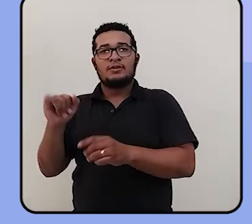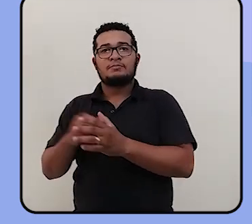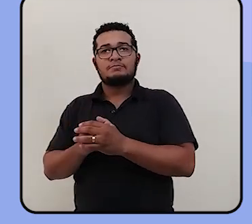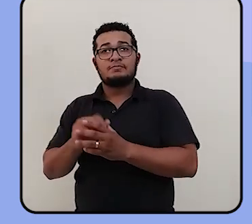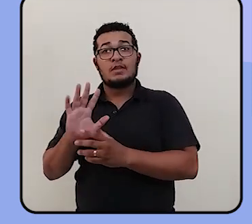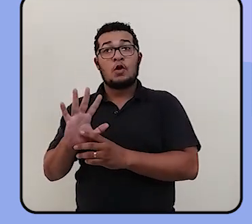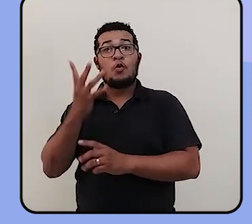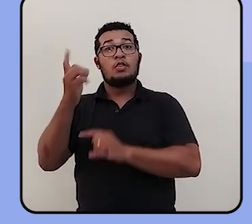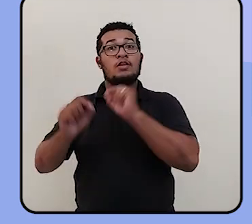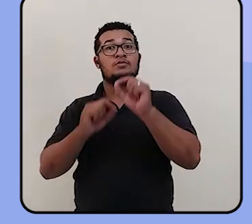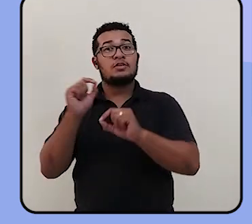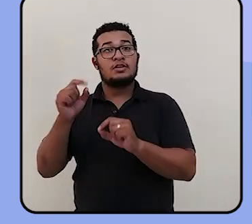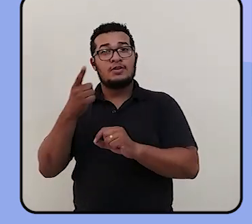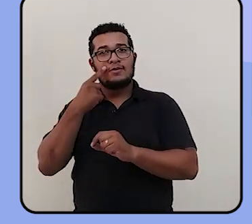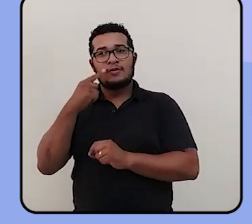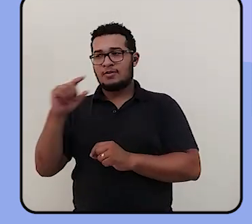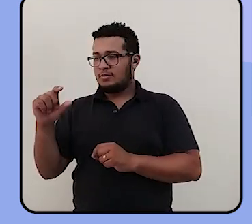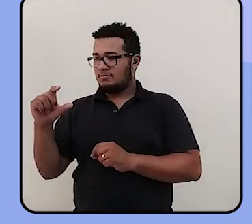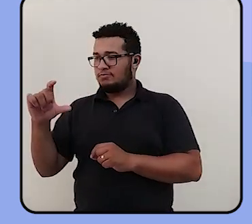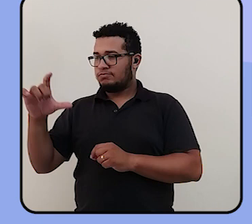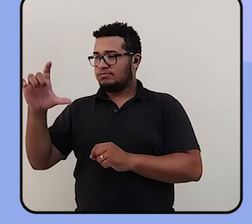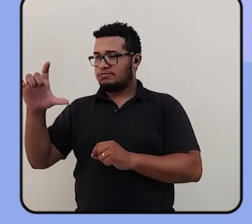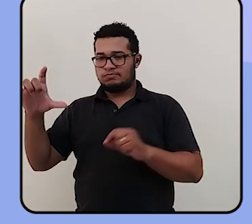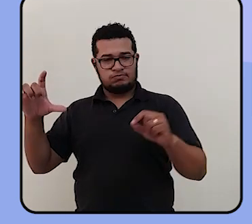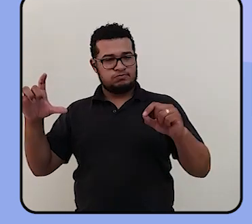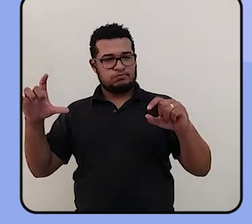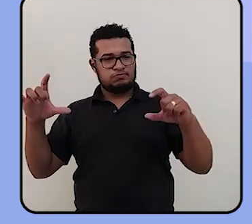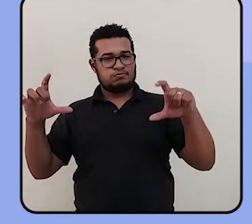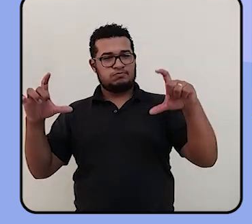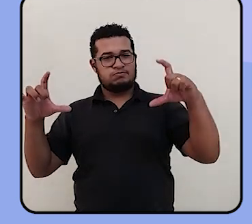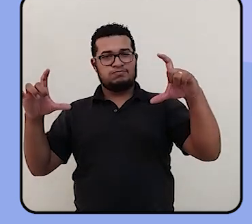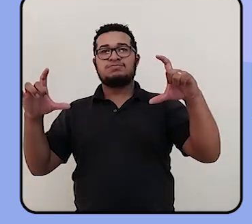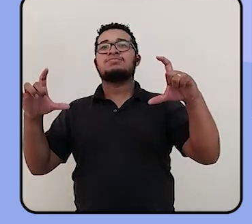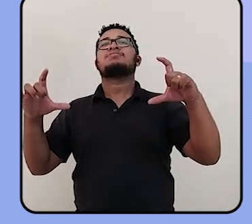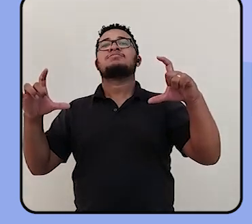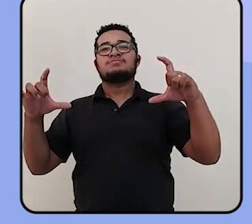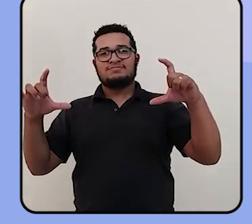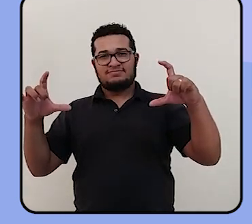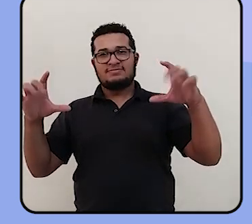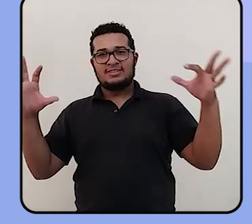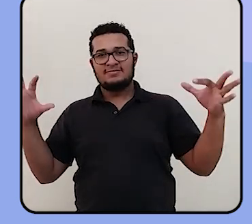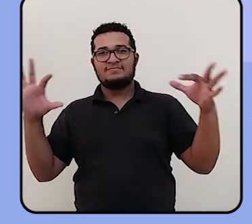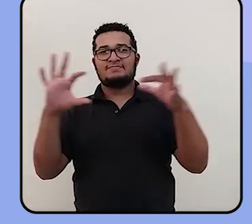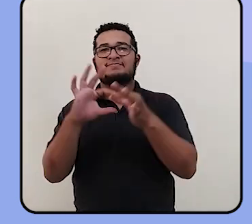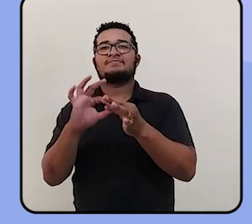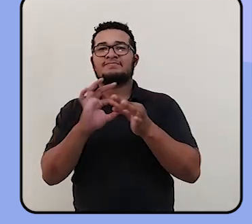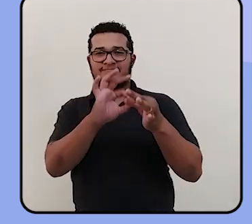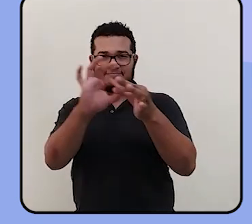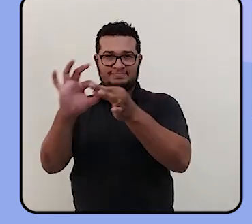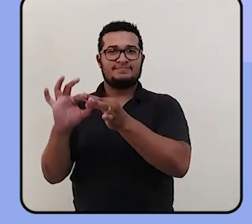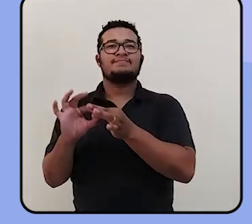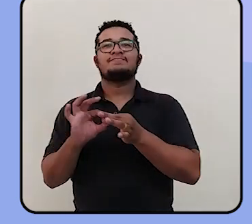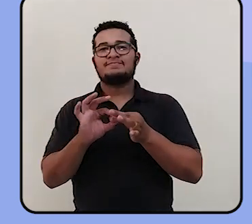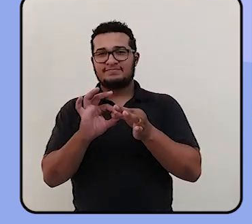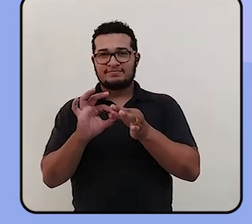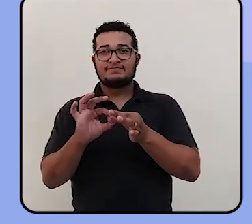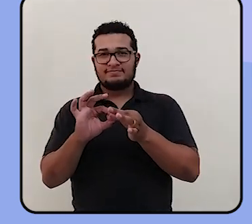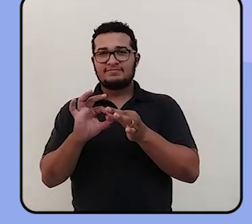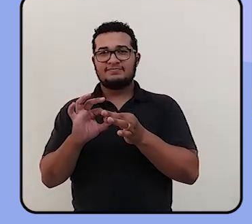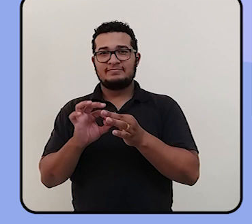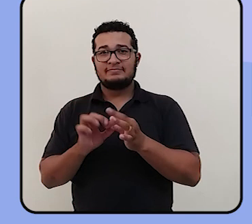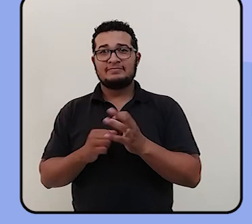de peças. O que está acontecendo aqui então? Número de peças subindo, número de operários subindo.